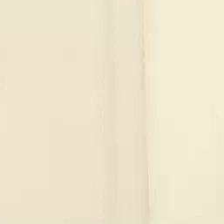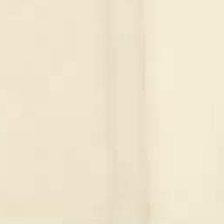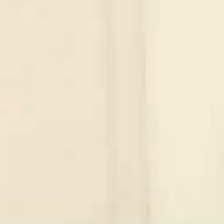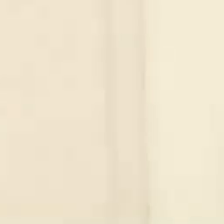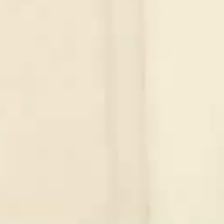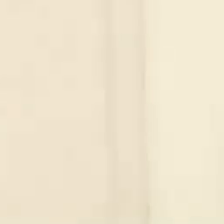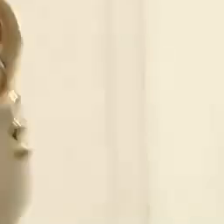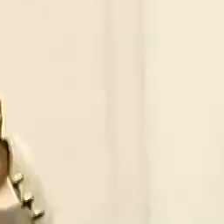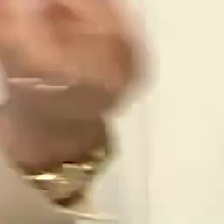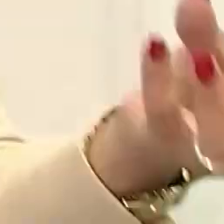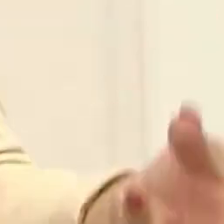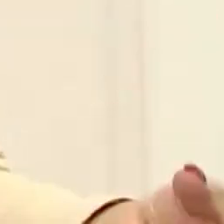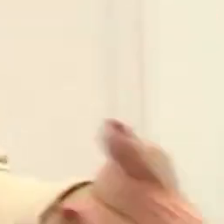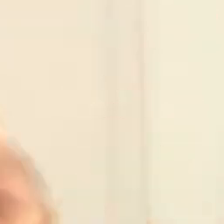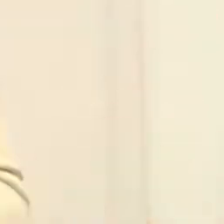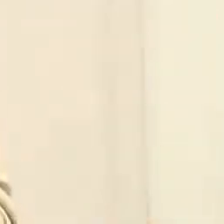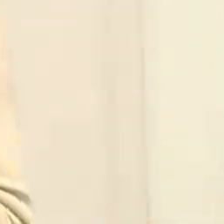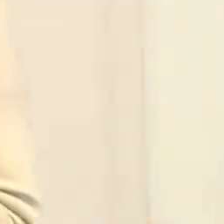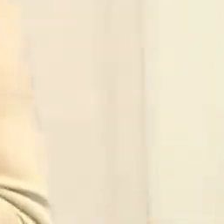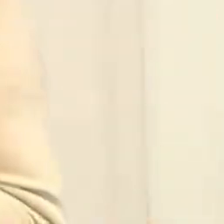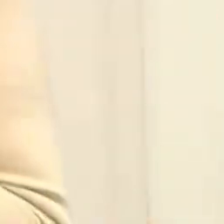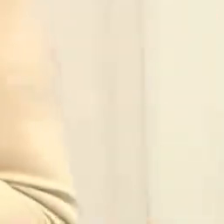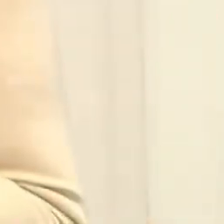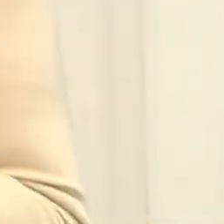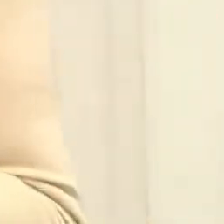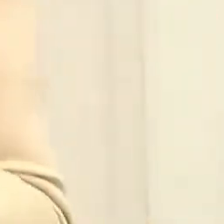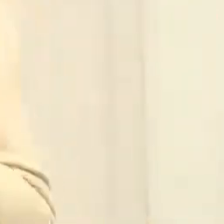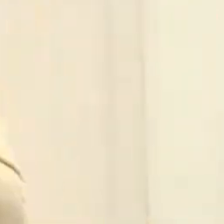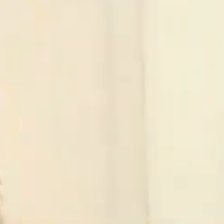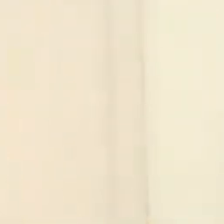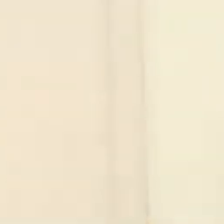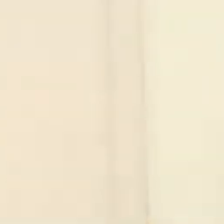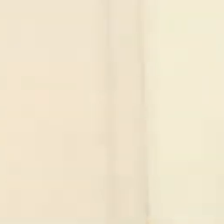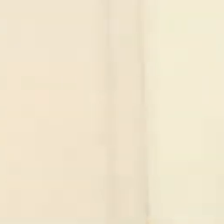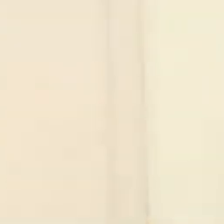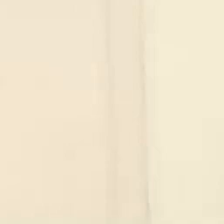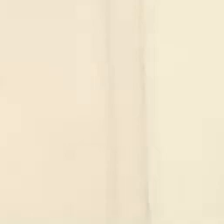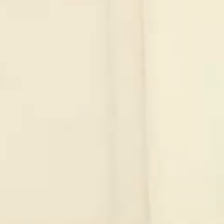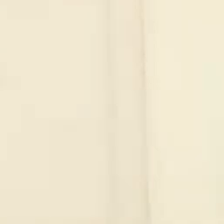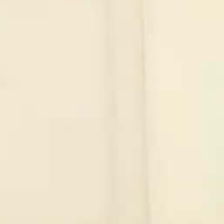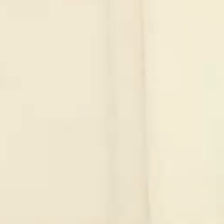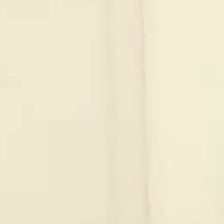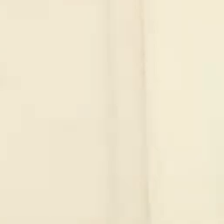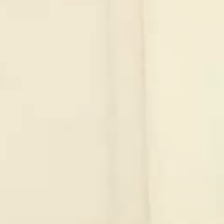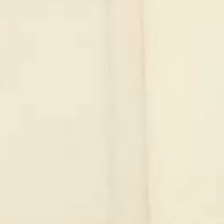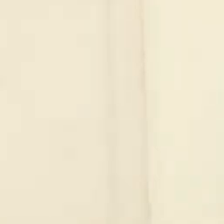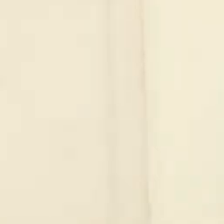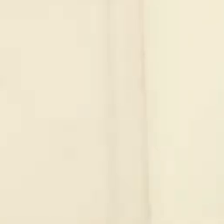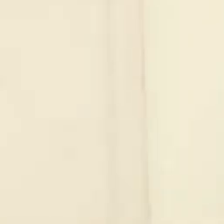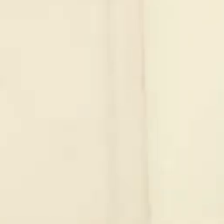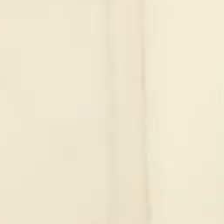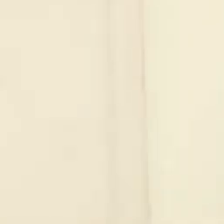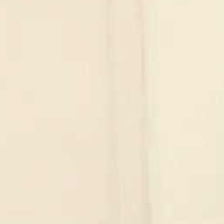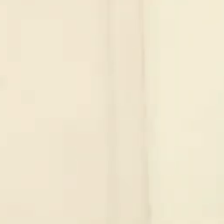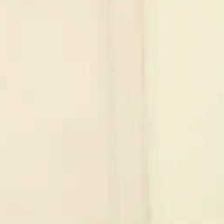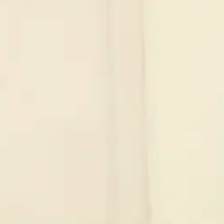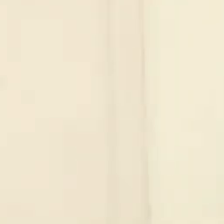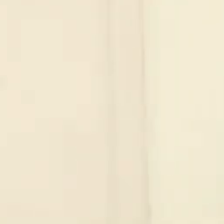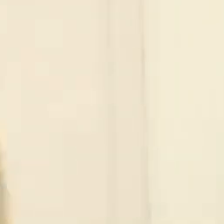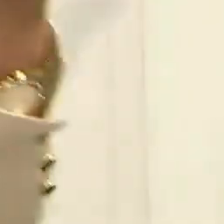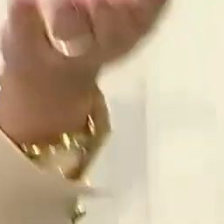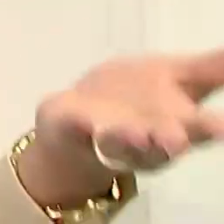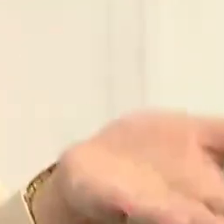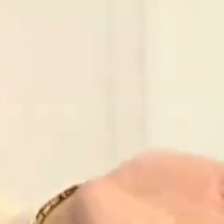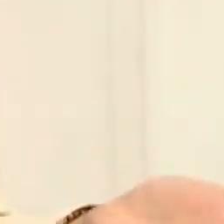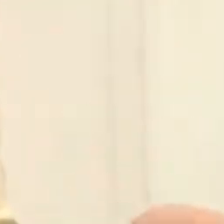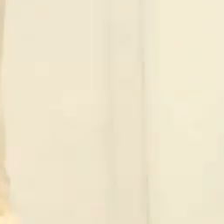participar, então foi minguando as reuniões, né, vamos dizer assim, e aí, por se tratar de uma lei, o Dr. Dário resolveu a gente fazer